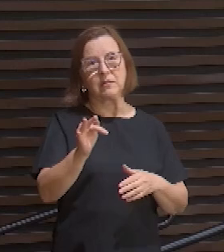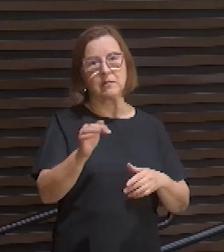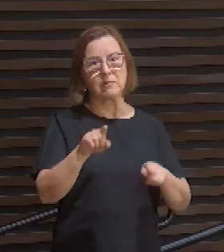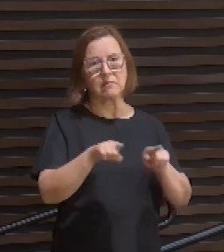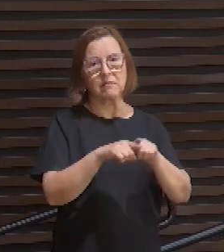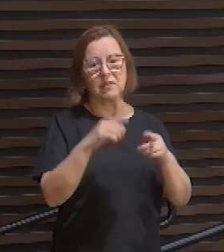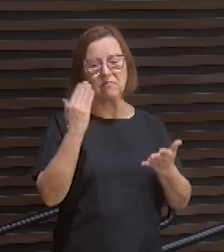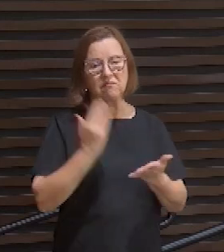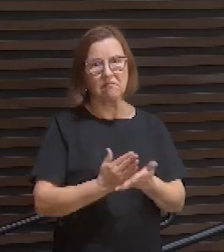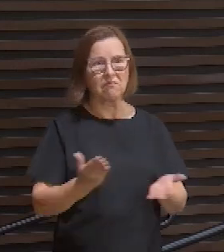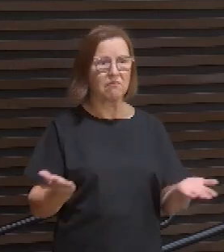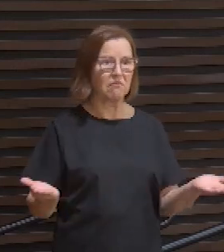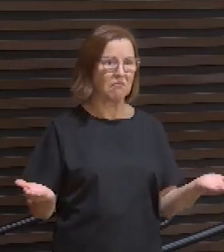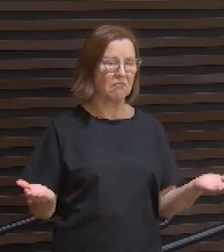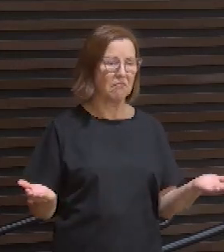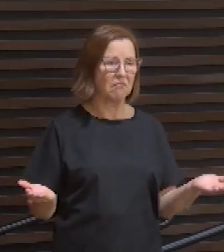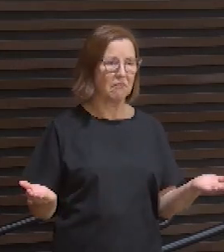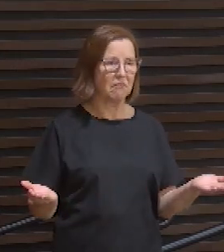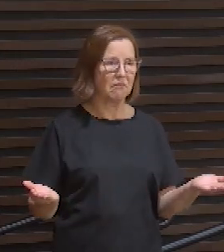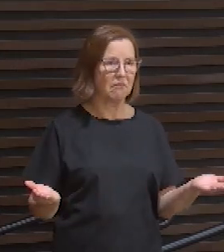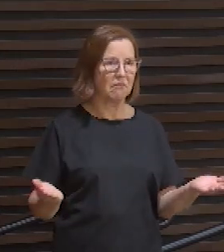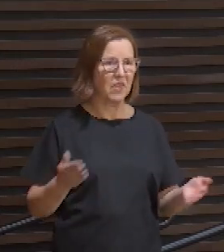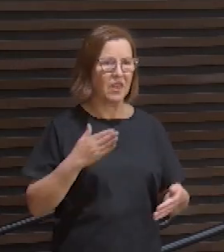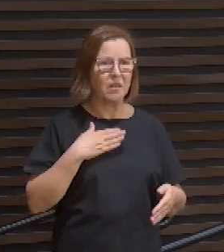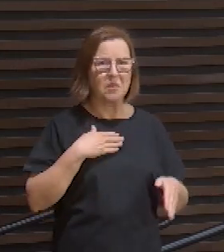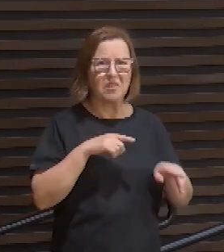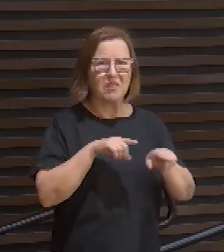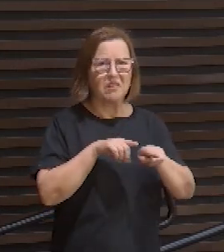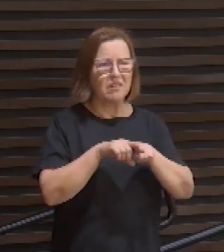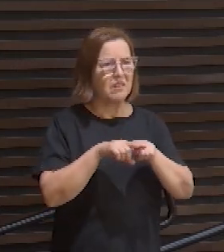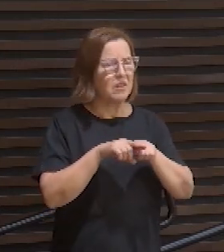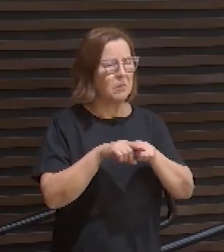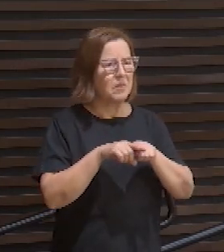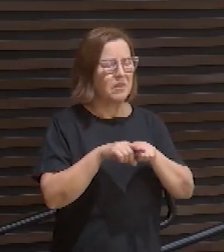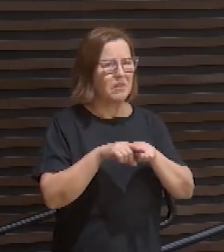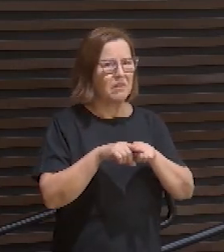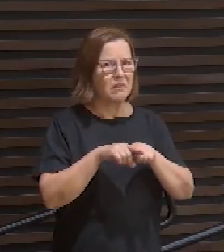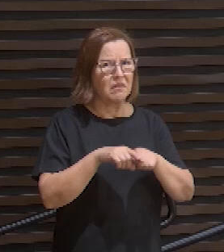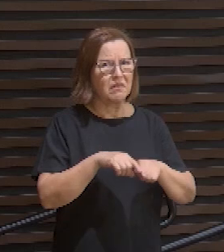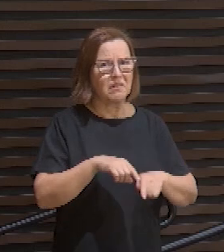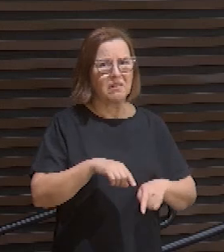Meus irmãos, que inimigo terrível é a morte.